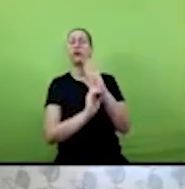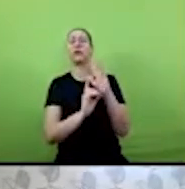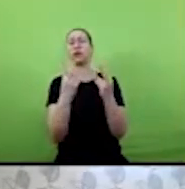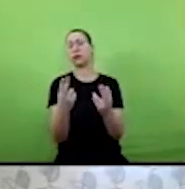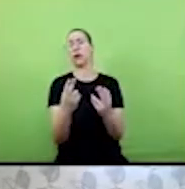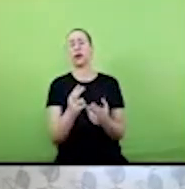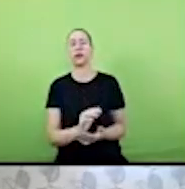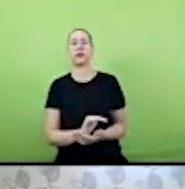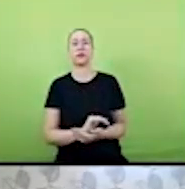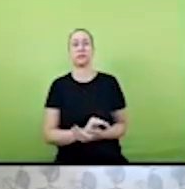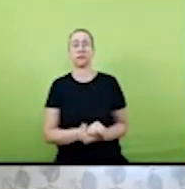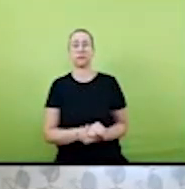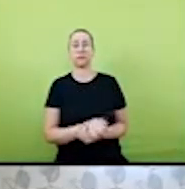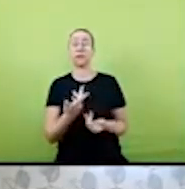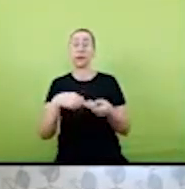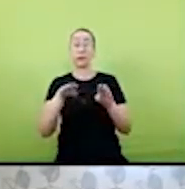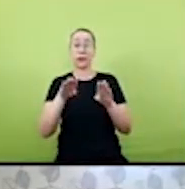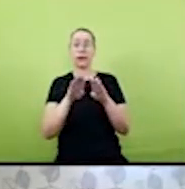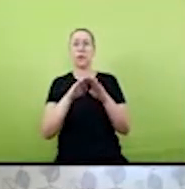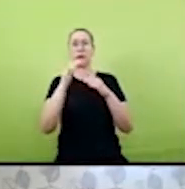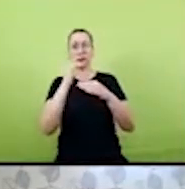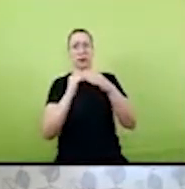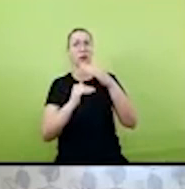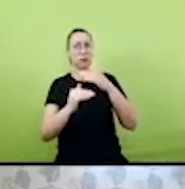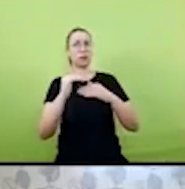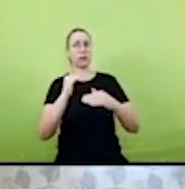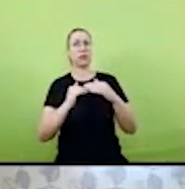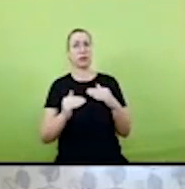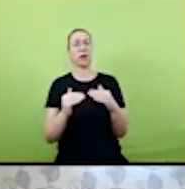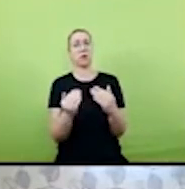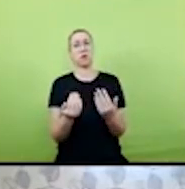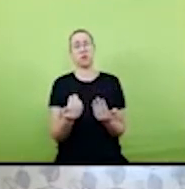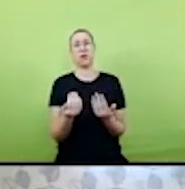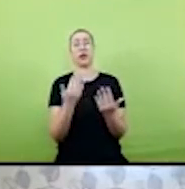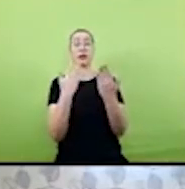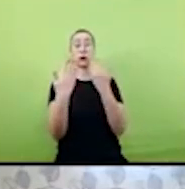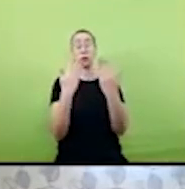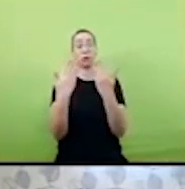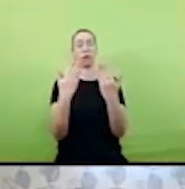desconstrução de alguns desses papéis tão fixos, né, tão